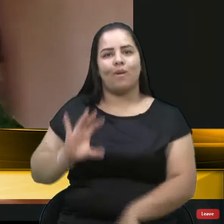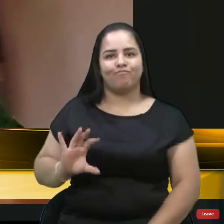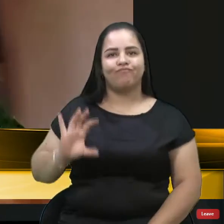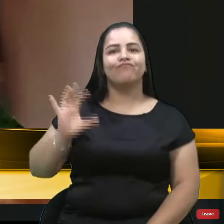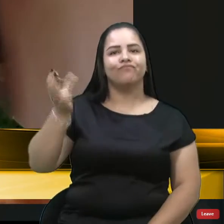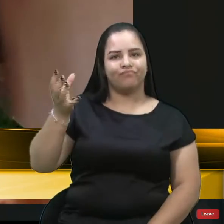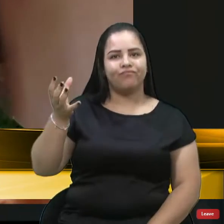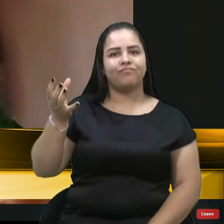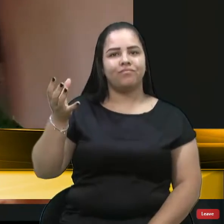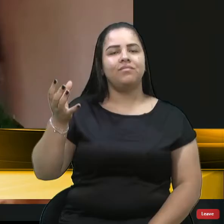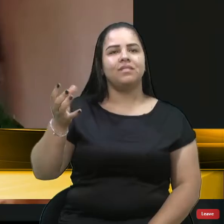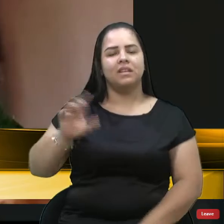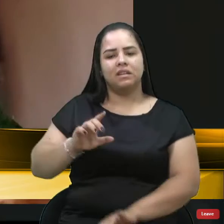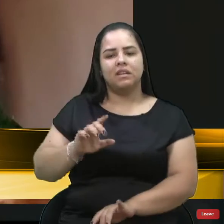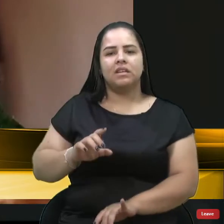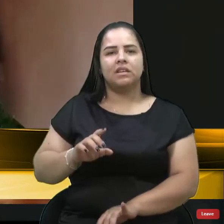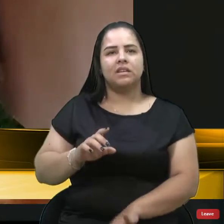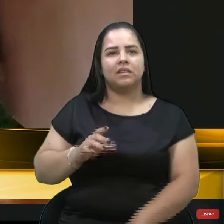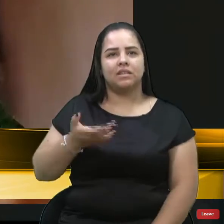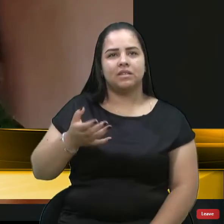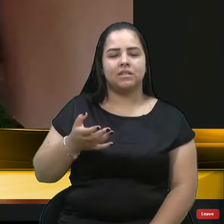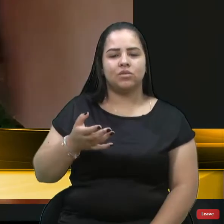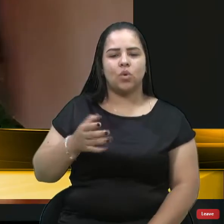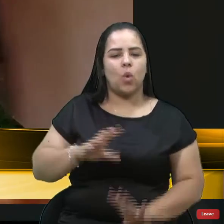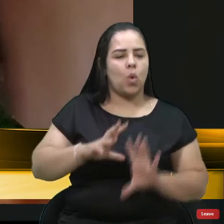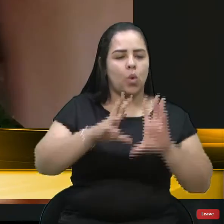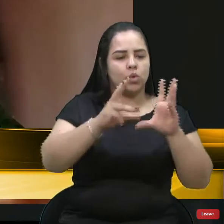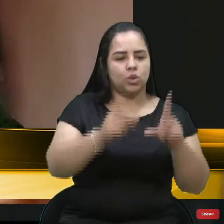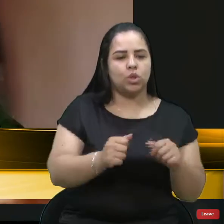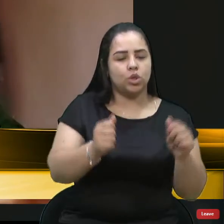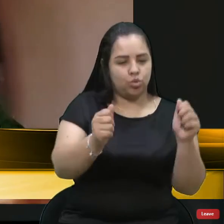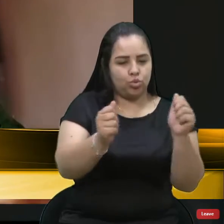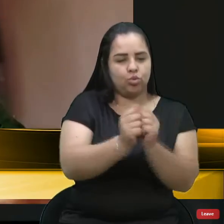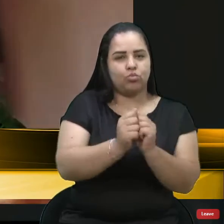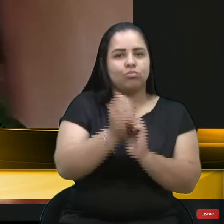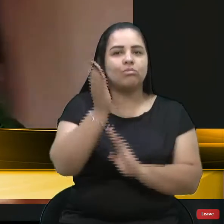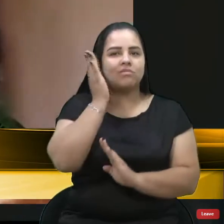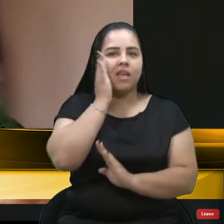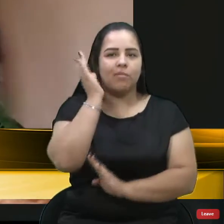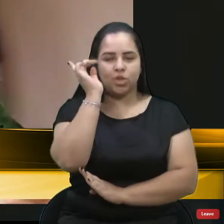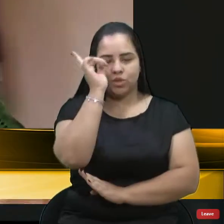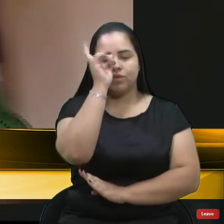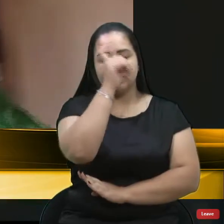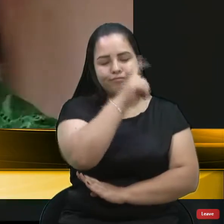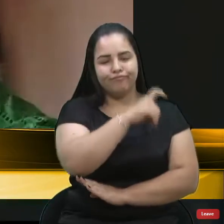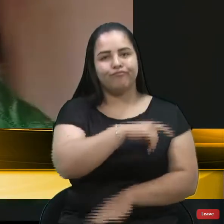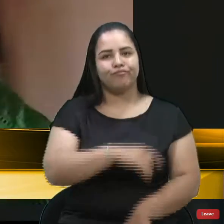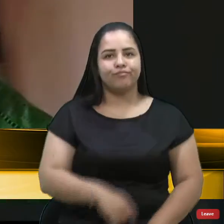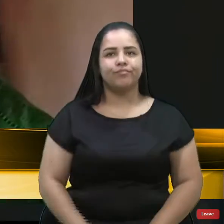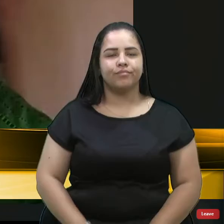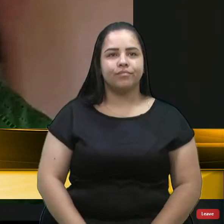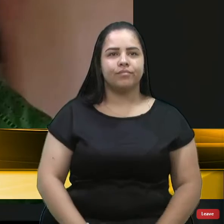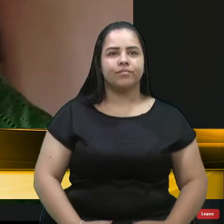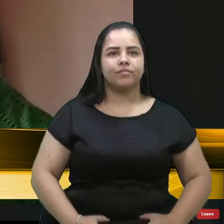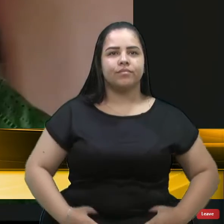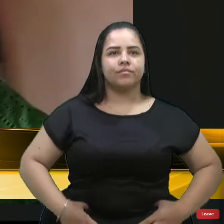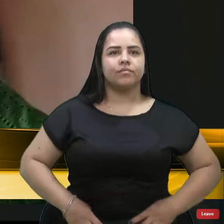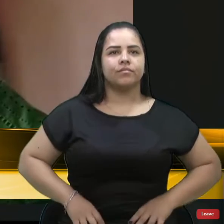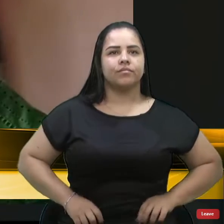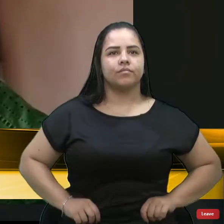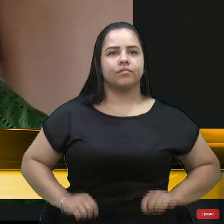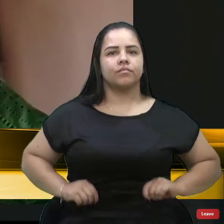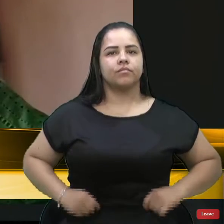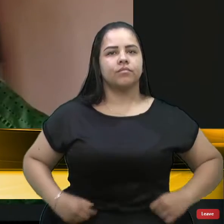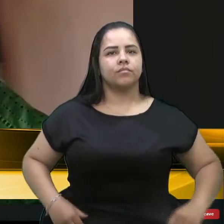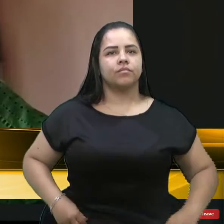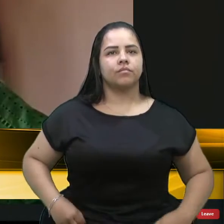que quem convive com esses familiares sabe o quanto é difícil, né? Então, à época, né, a